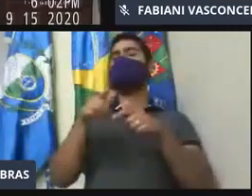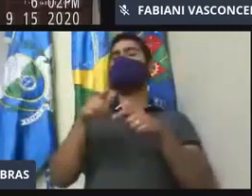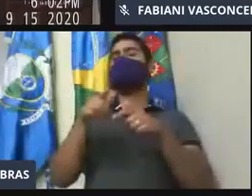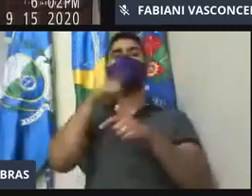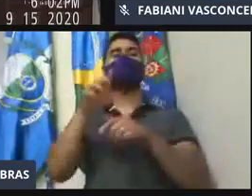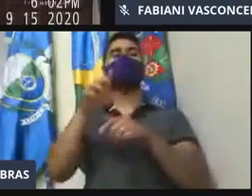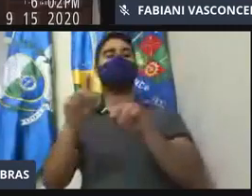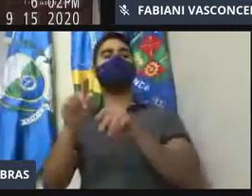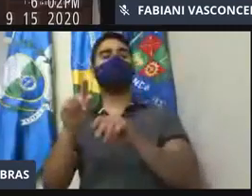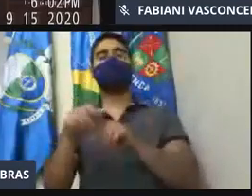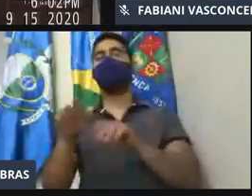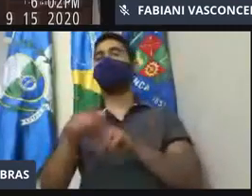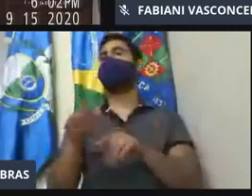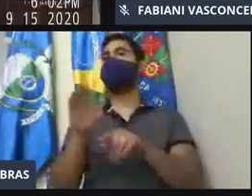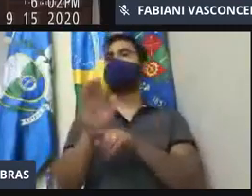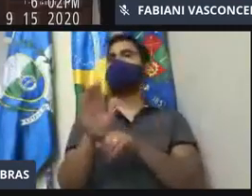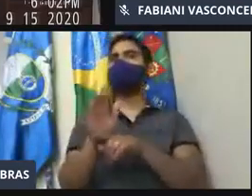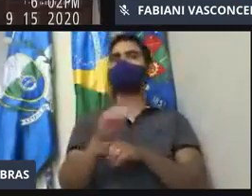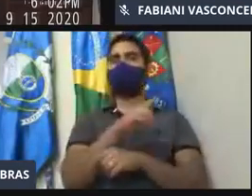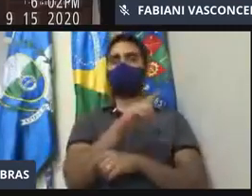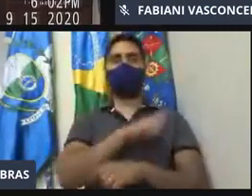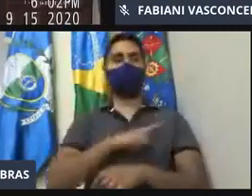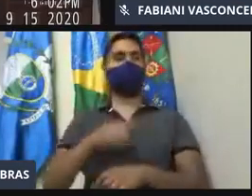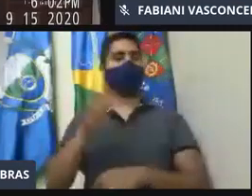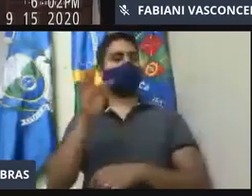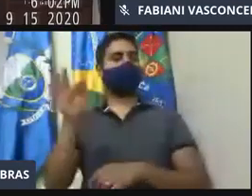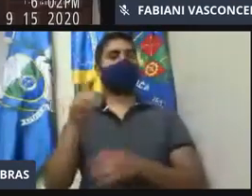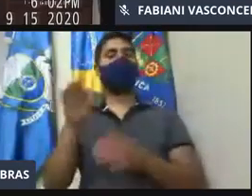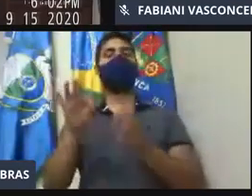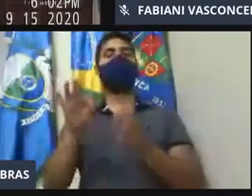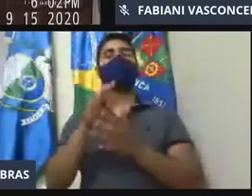federal. Gabinete do prefeito, 3 de setembro.